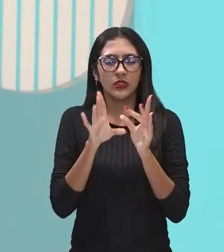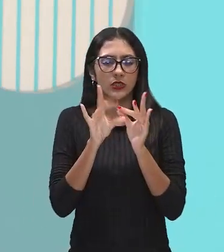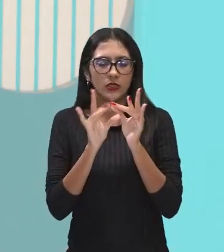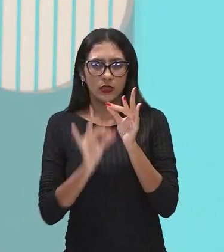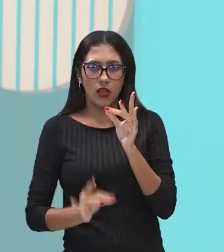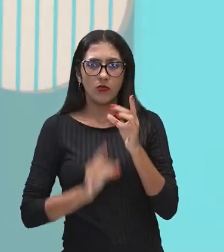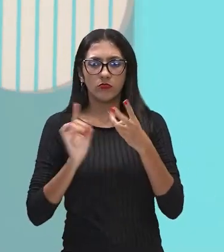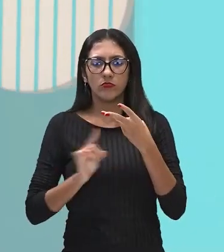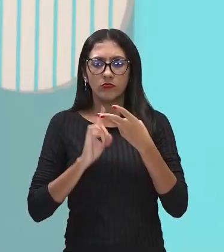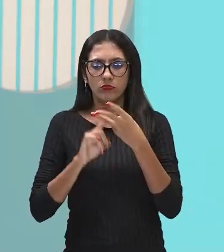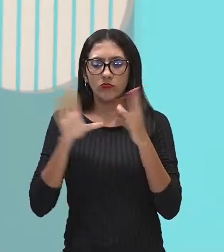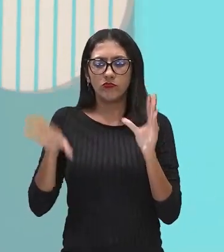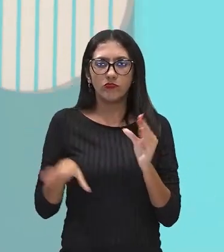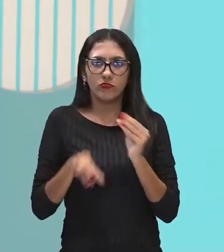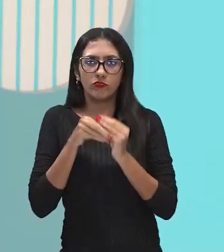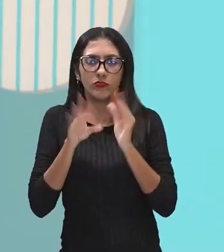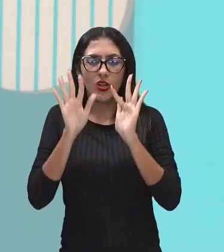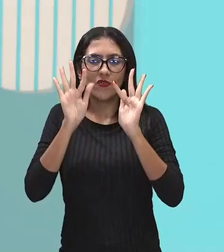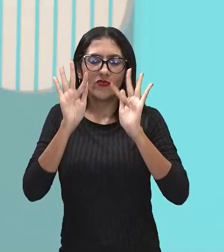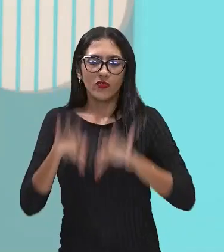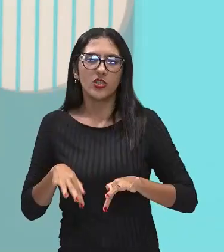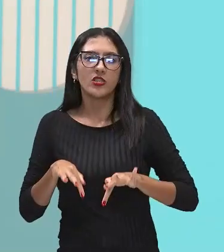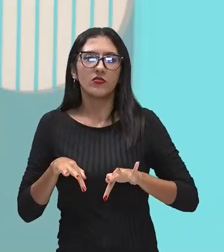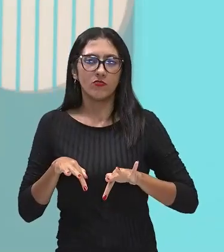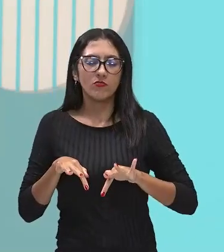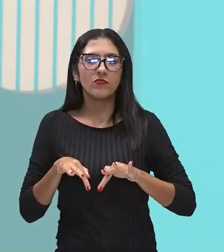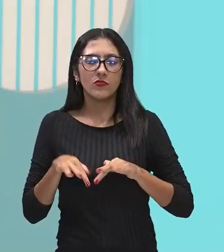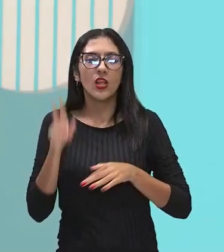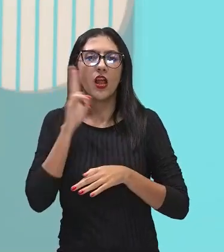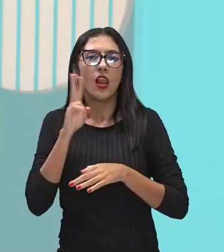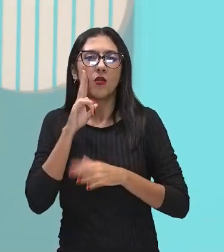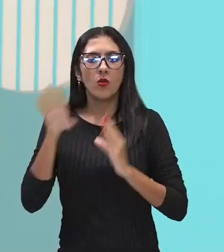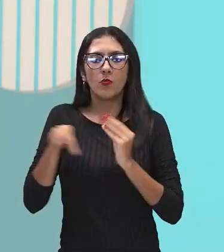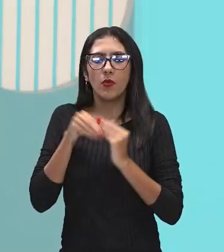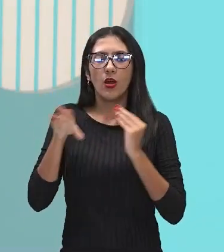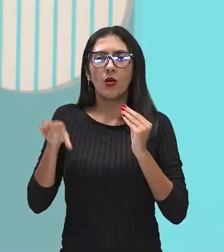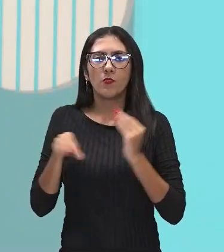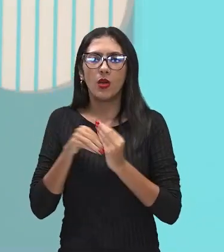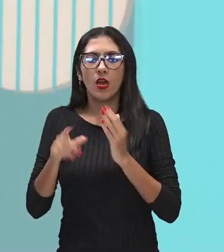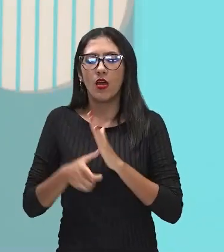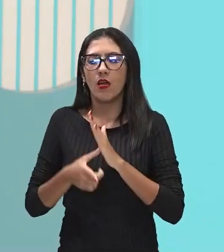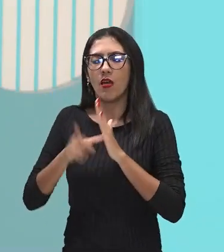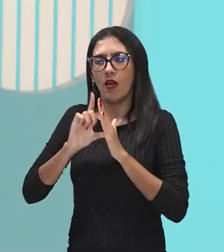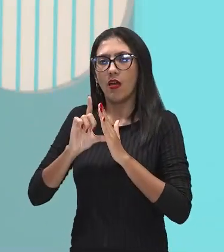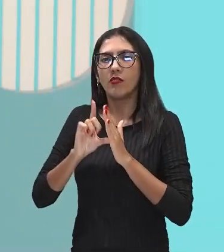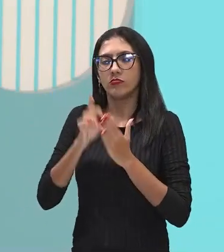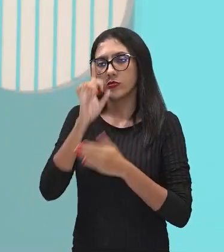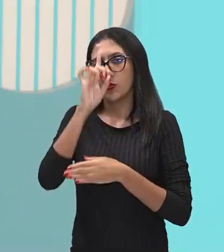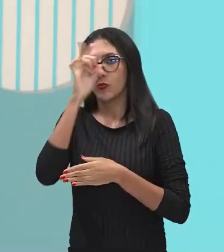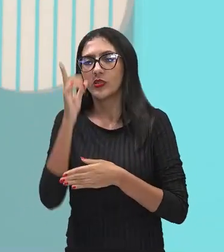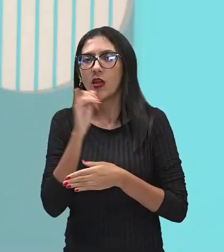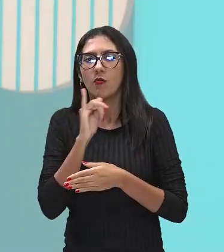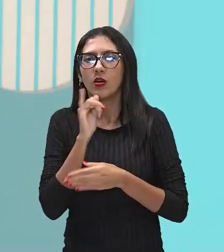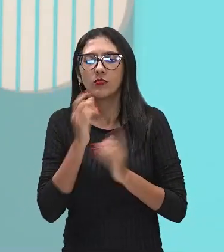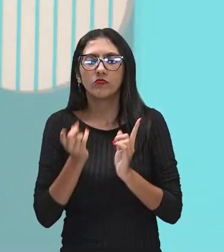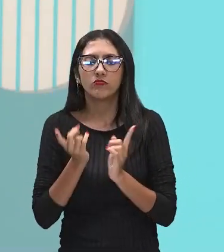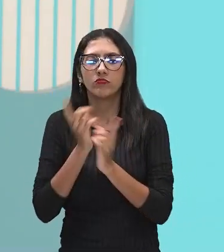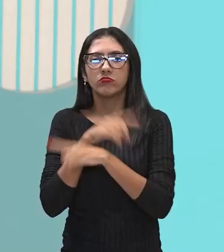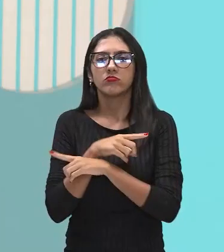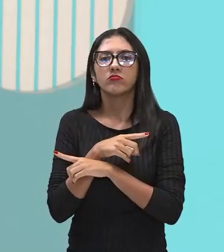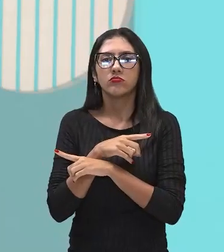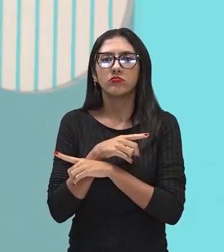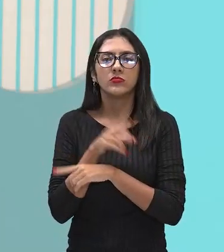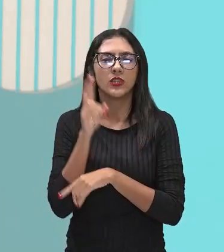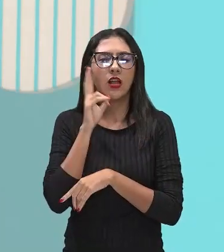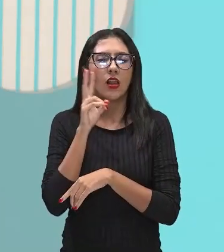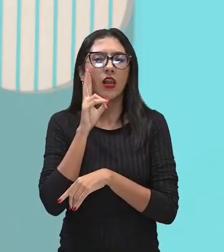e por fim fecha essa ideia central retomando tudo que você falou ou, por exemplo, trazendo uma ideia de oposição, que foi o que aconteceu com o nosso